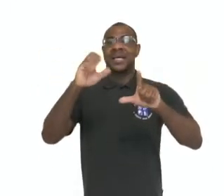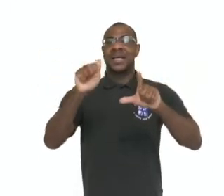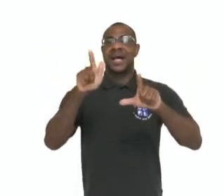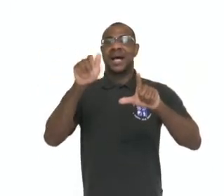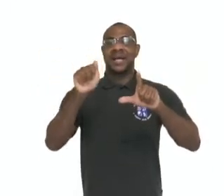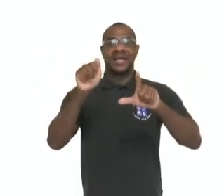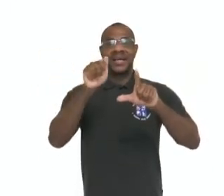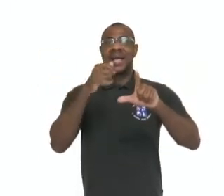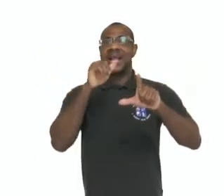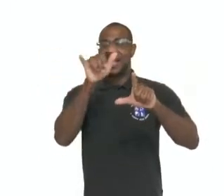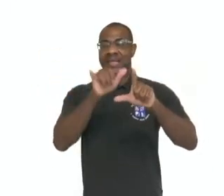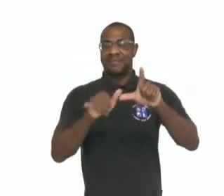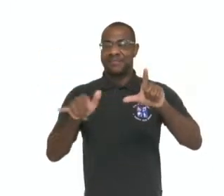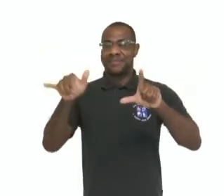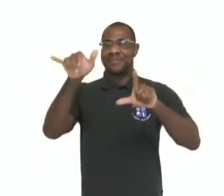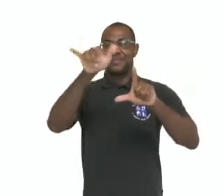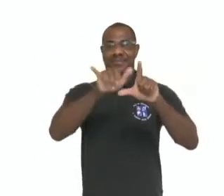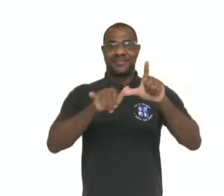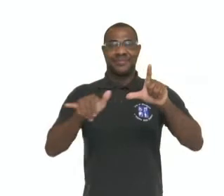ó,